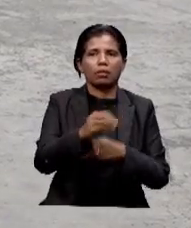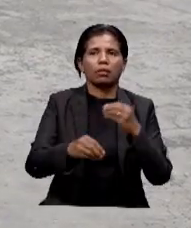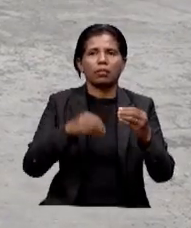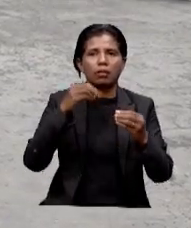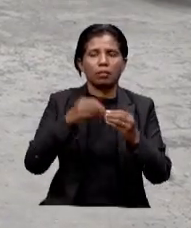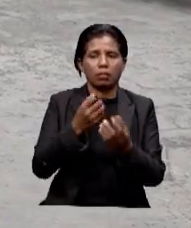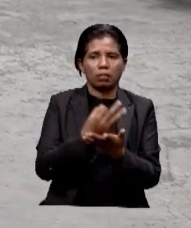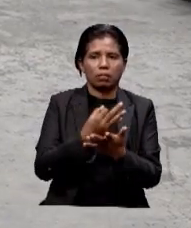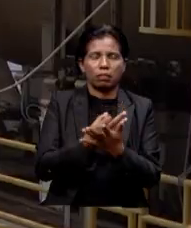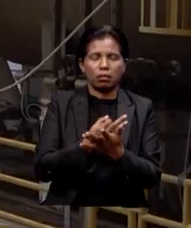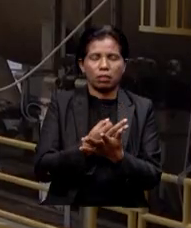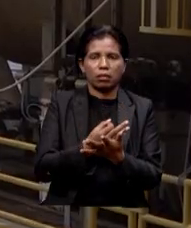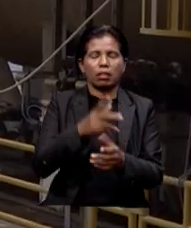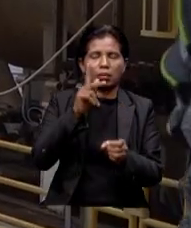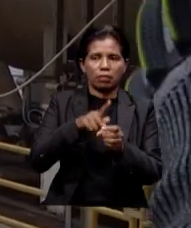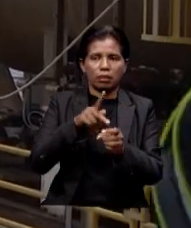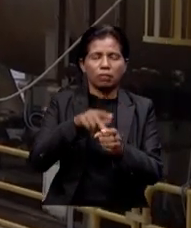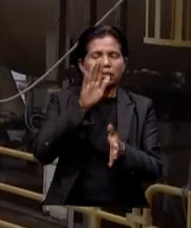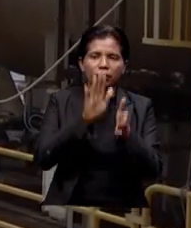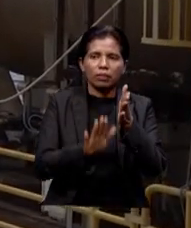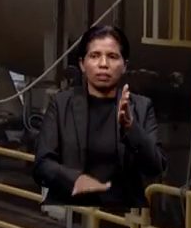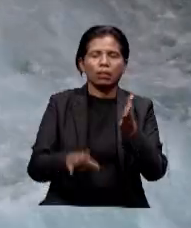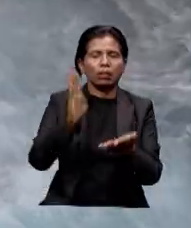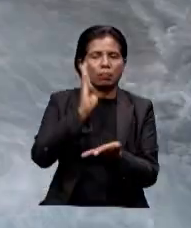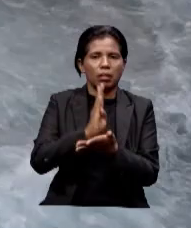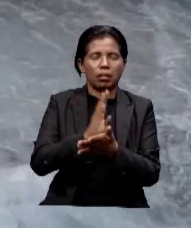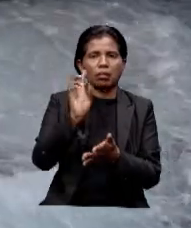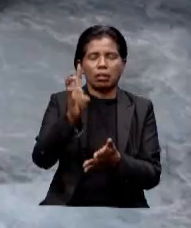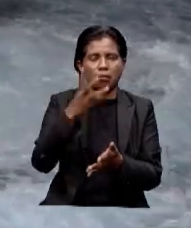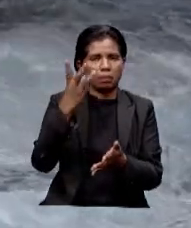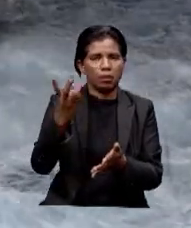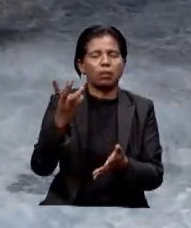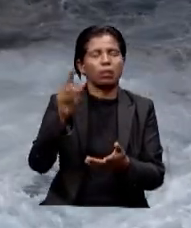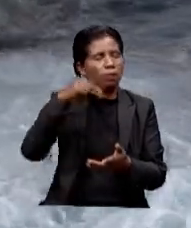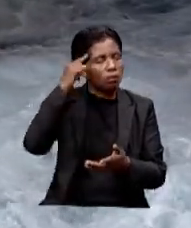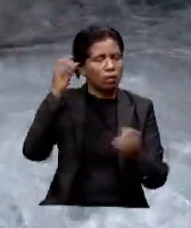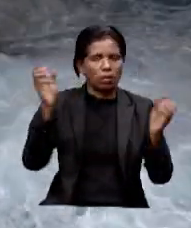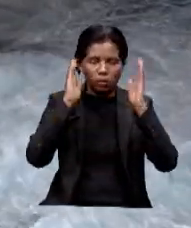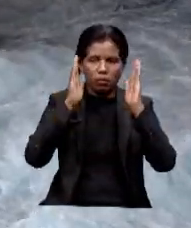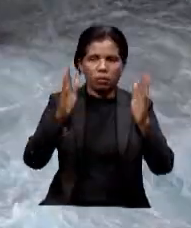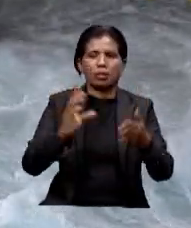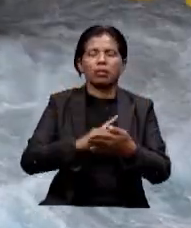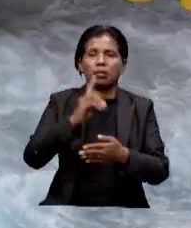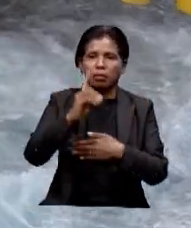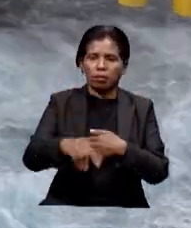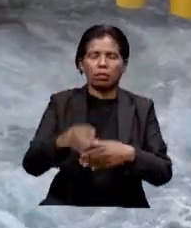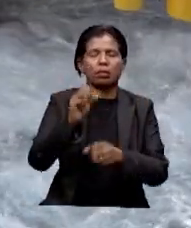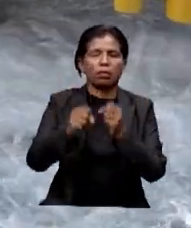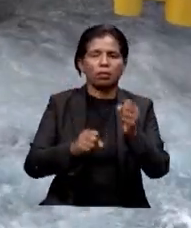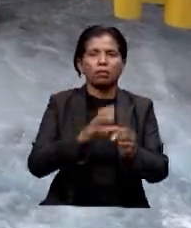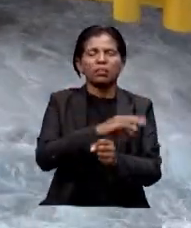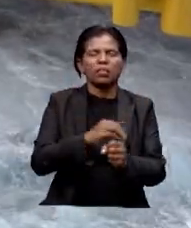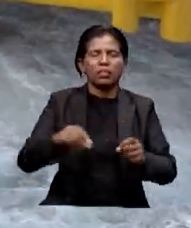relaciona ho fundo petrolífero nebe maktun ona ba bilion sanu resinen, mai be governo la fo prioridade ho desenvolve setor produtivo